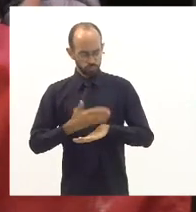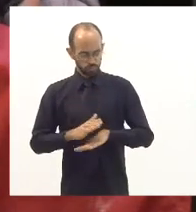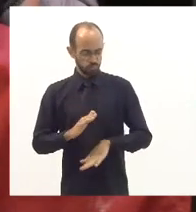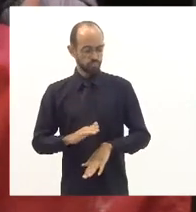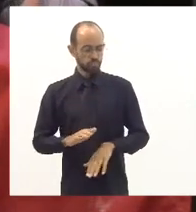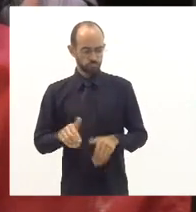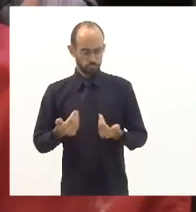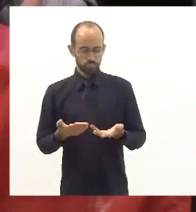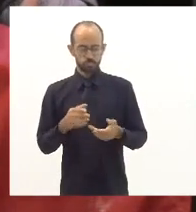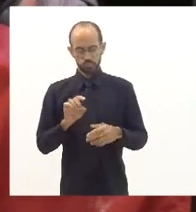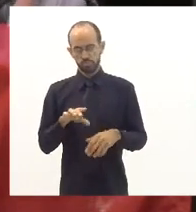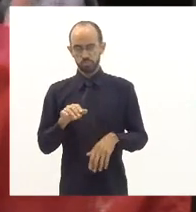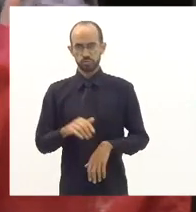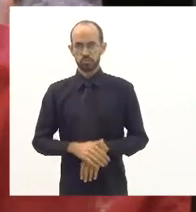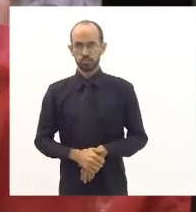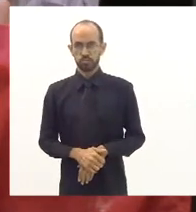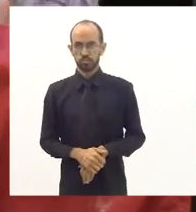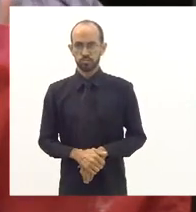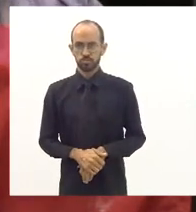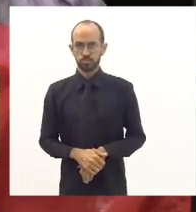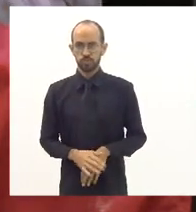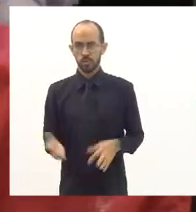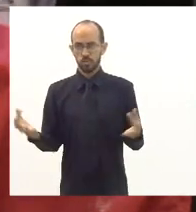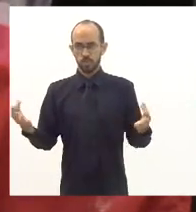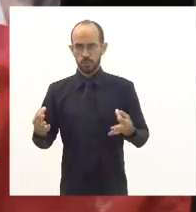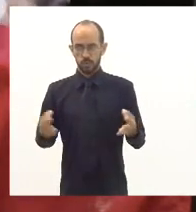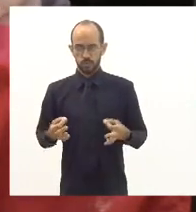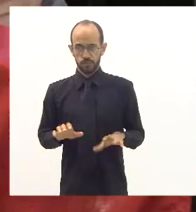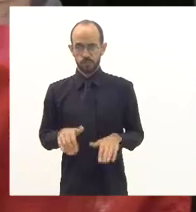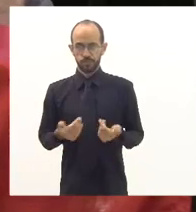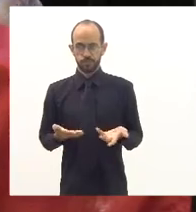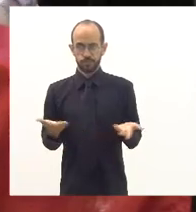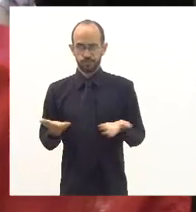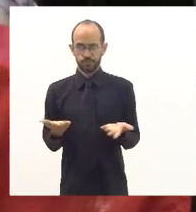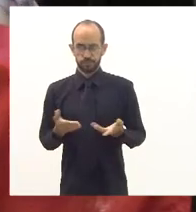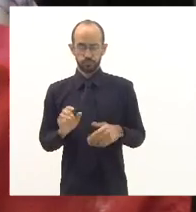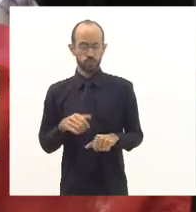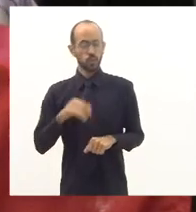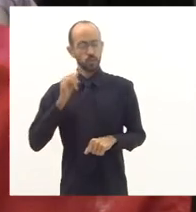essas provocações. Obrigado. Perfeito. Agora,